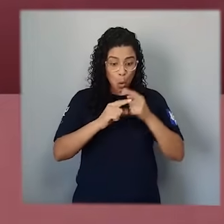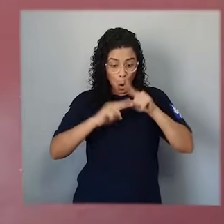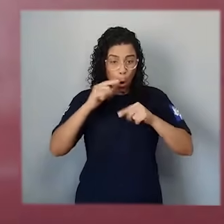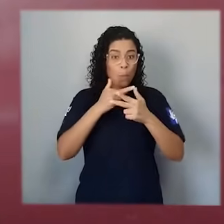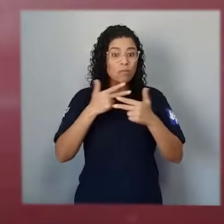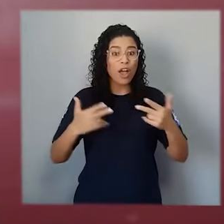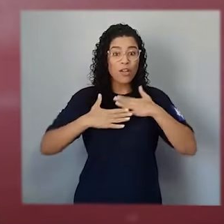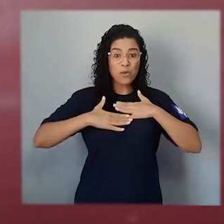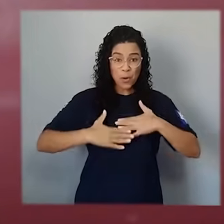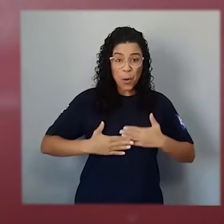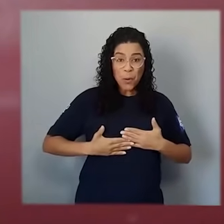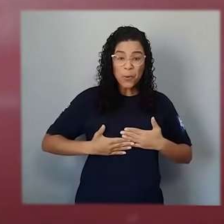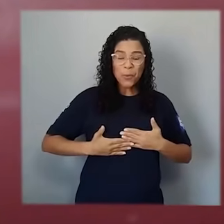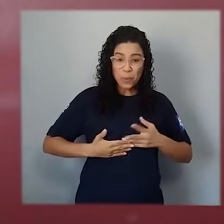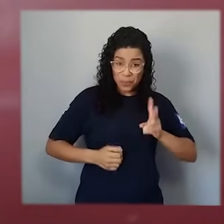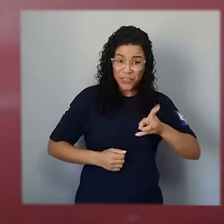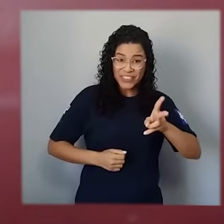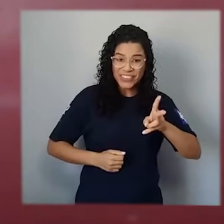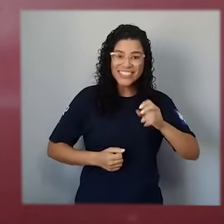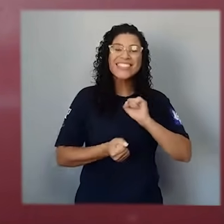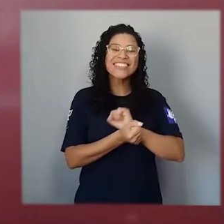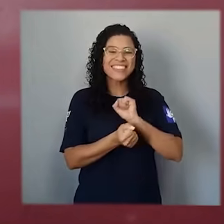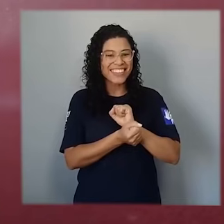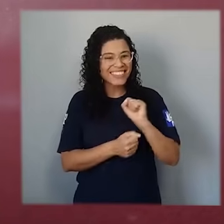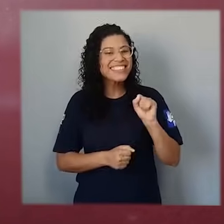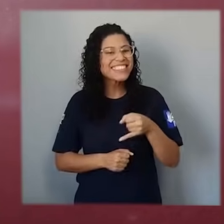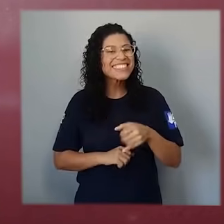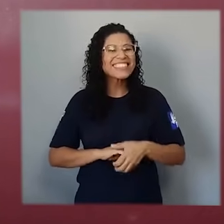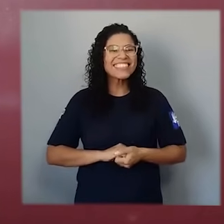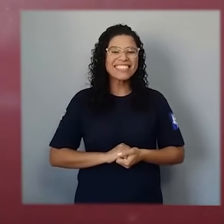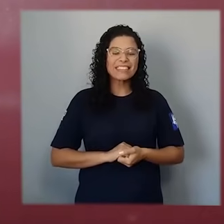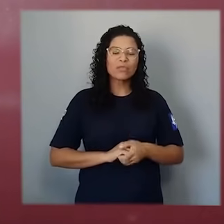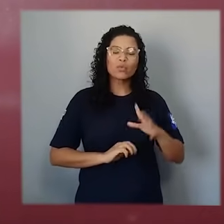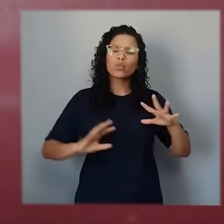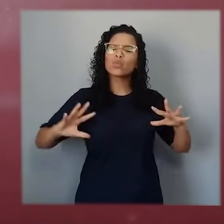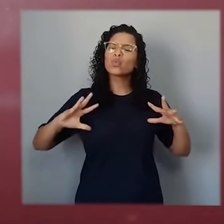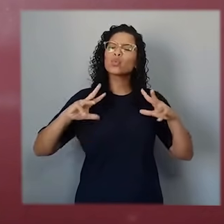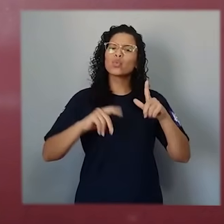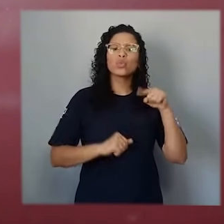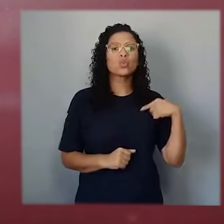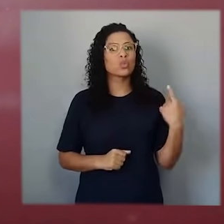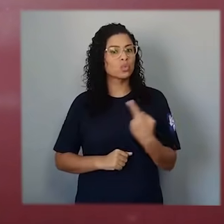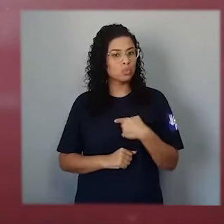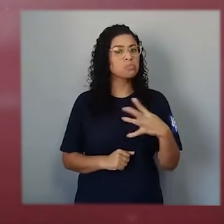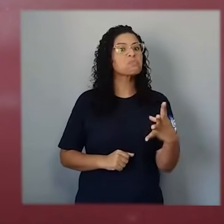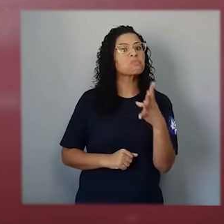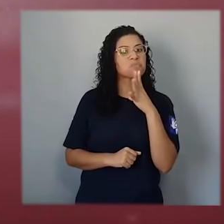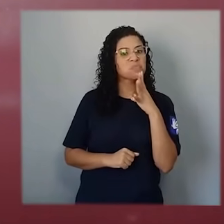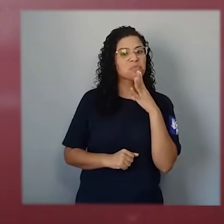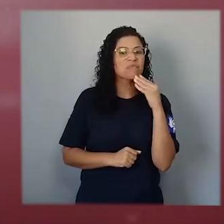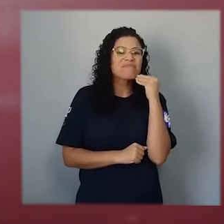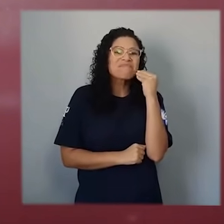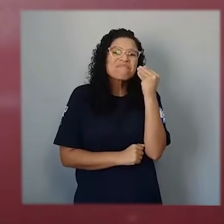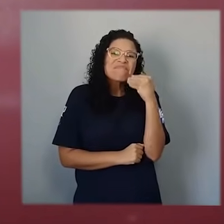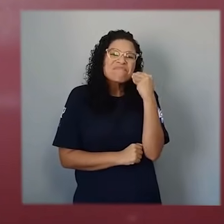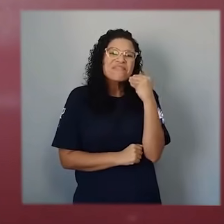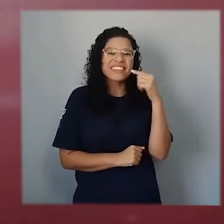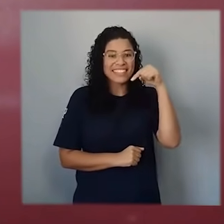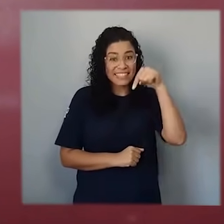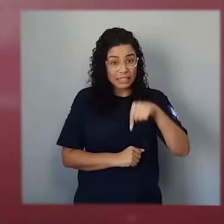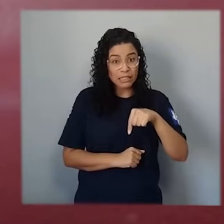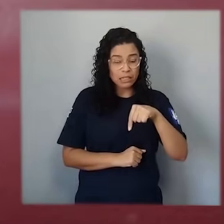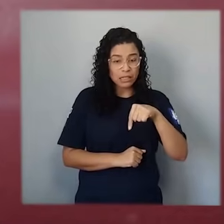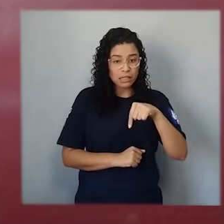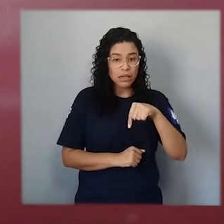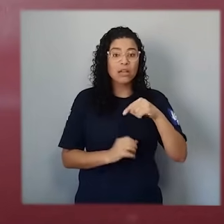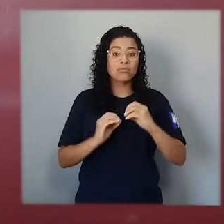vocês? Espero que sim! Tudo que a gente conhece, que a gente experimenta aqui,